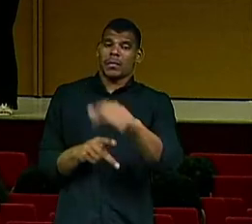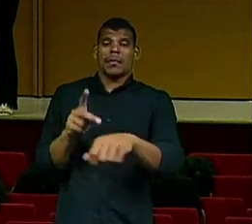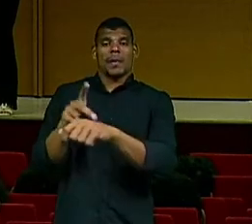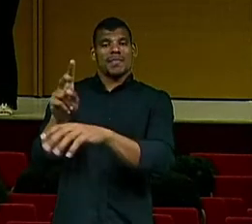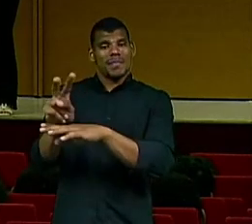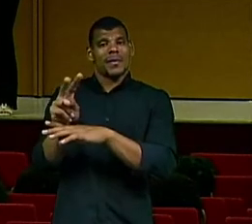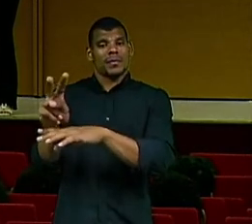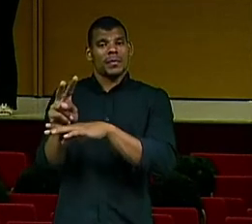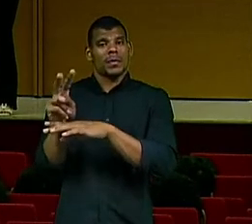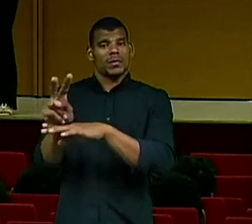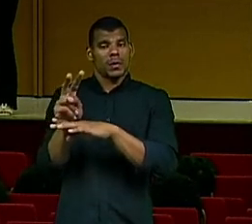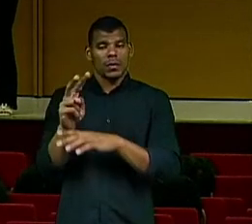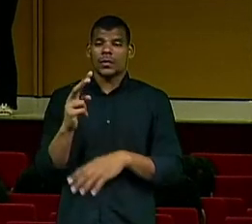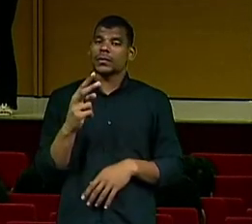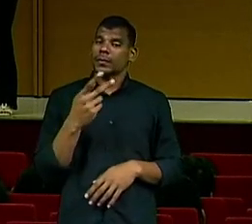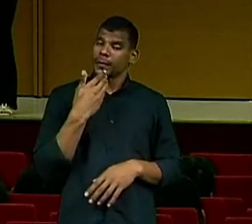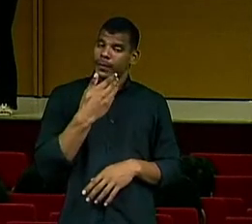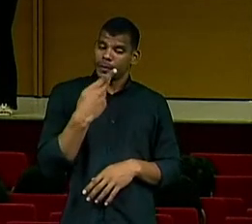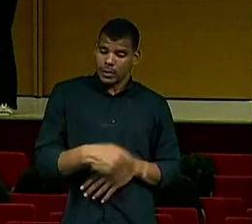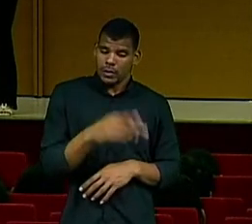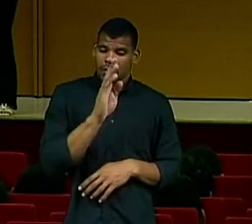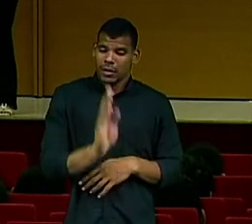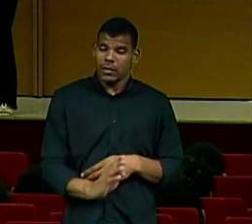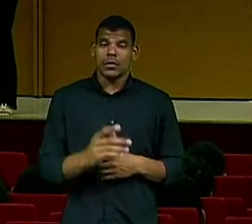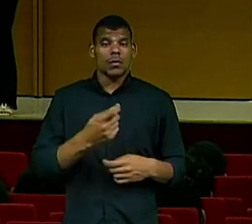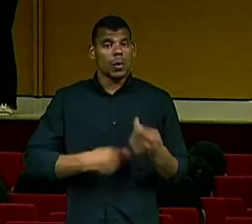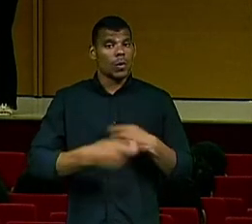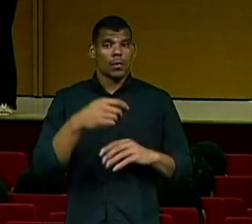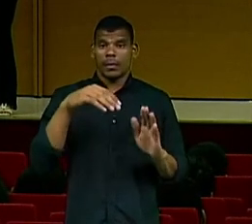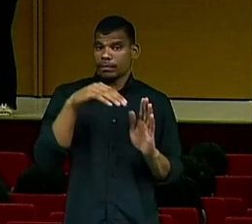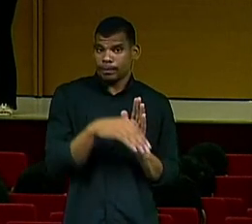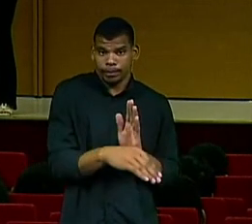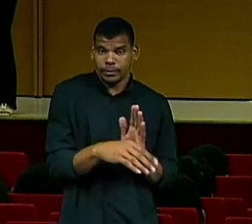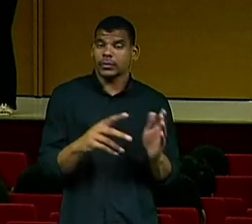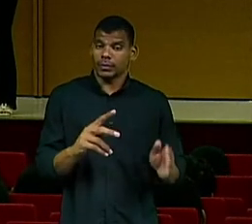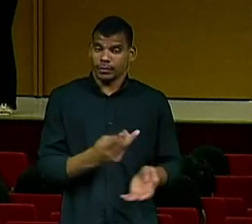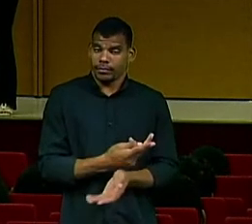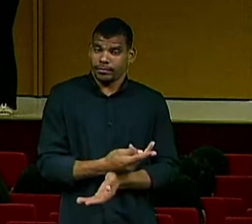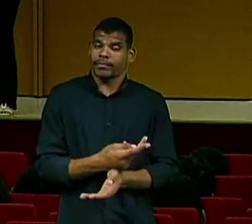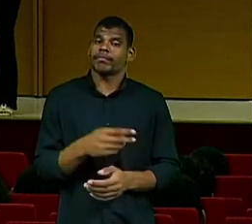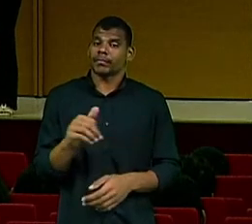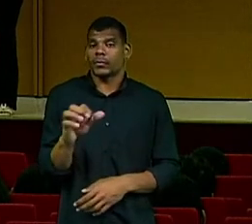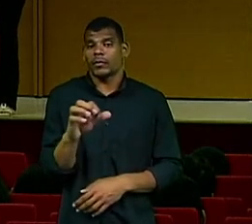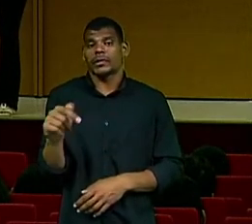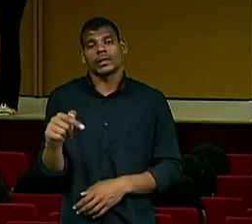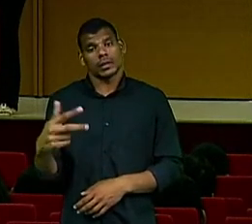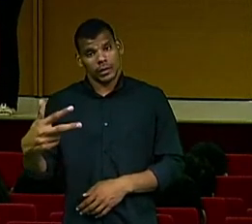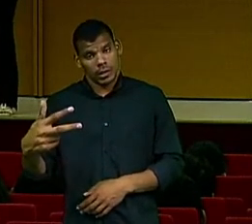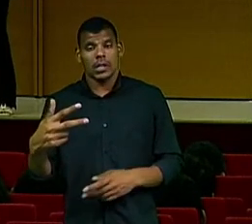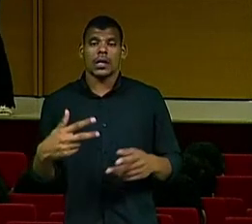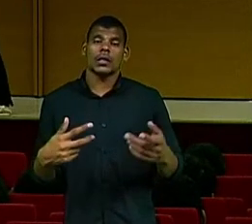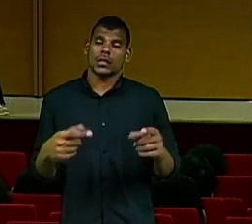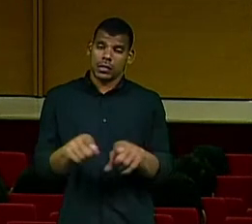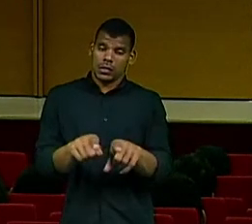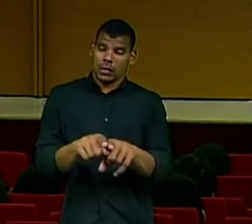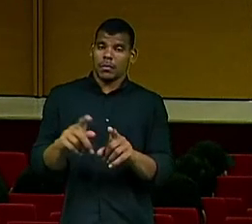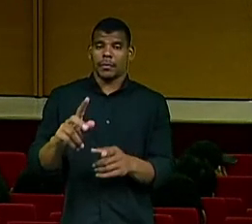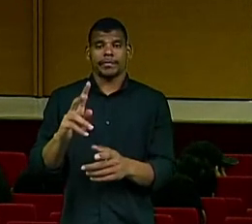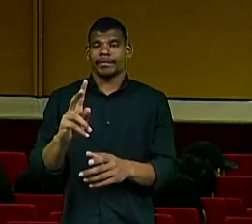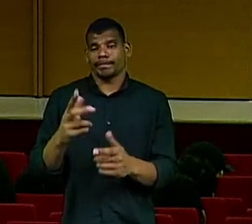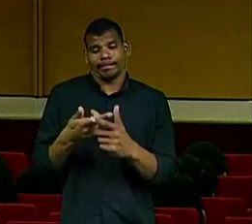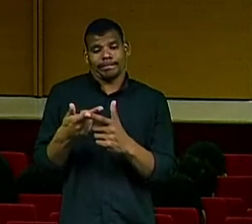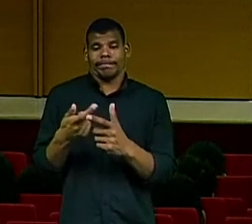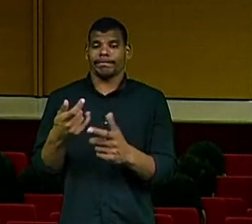já do Médici lá em 1970 e três a gente vai ter a crise do petróleo e aí essa situação econômica